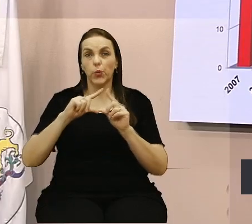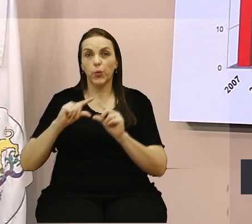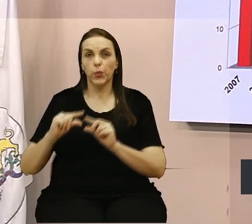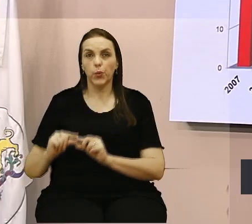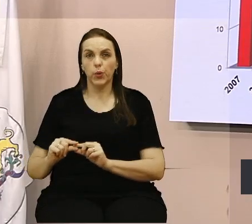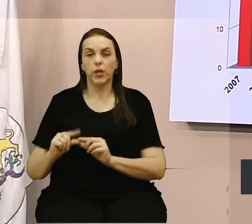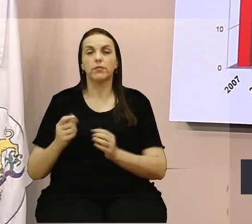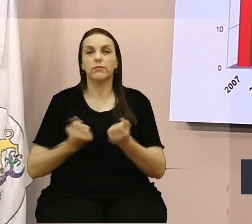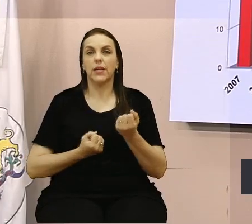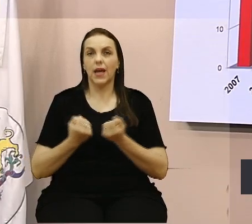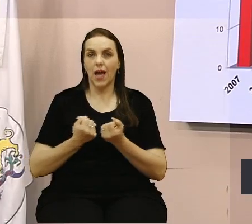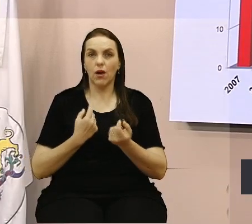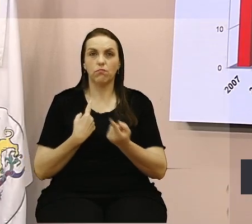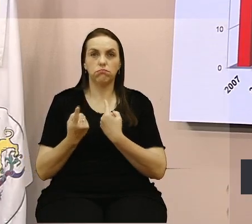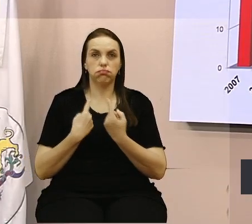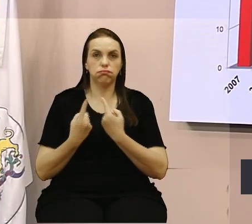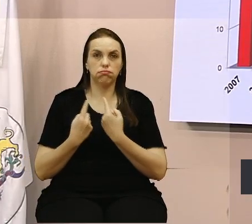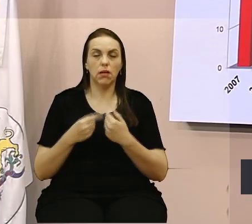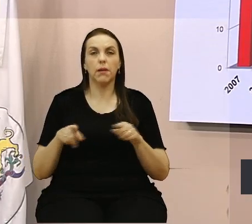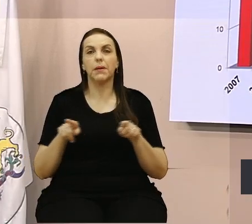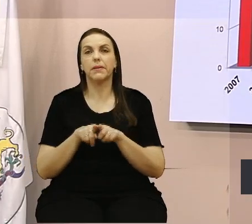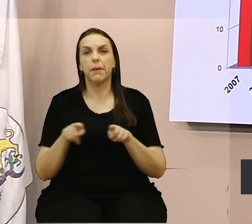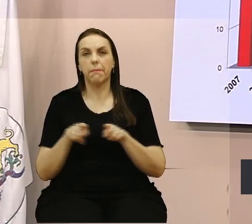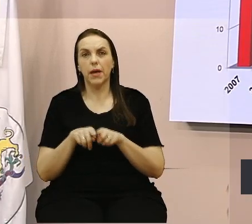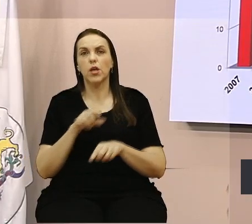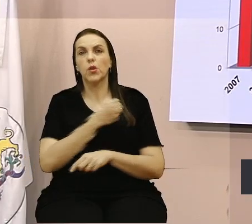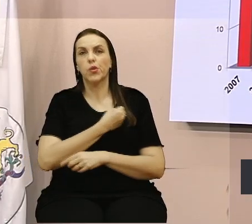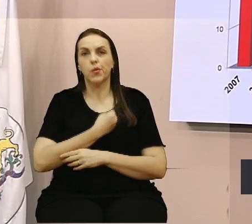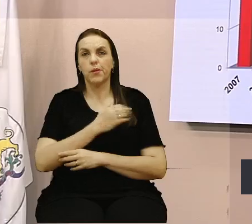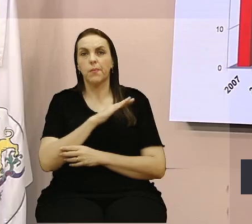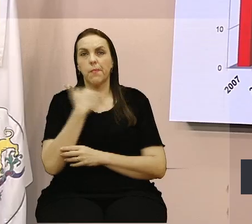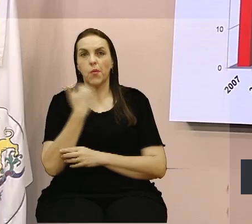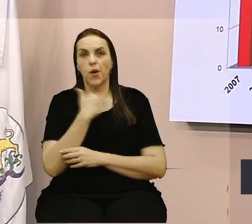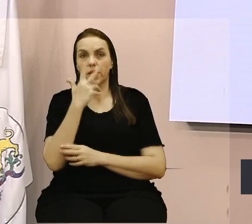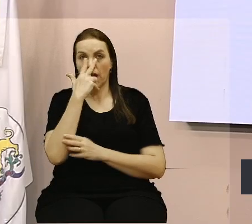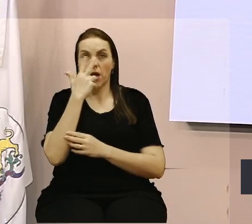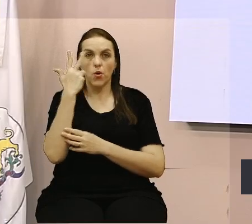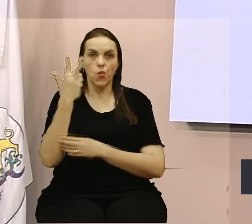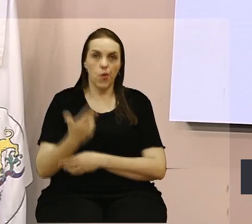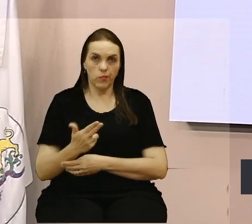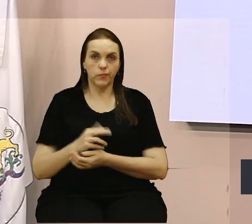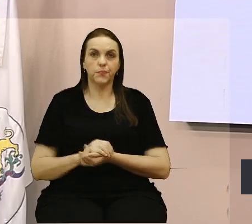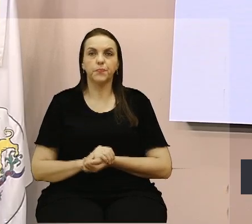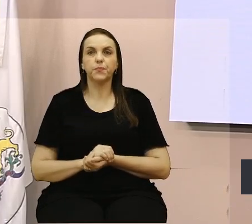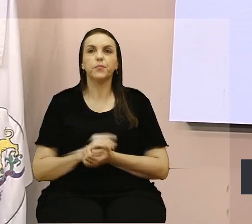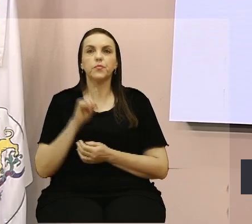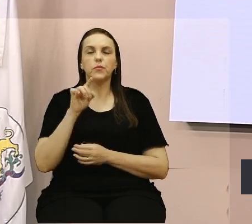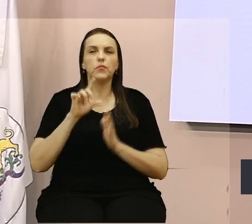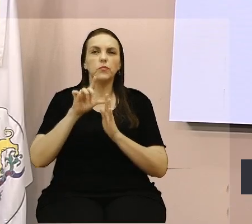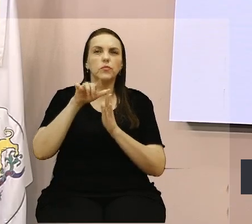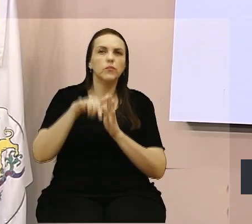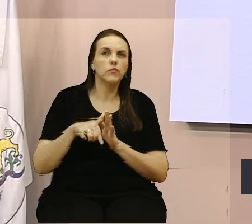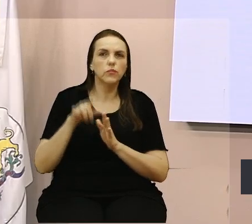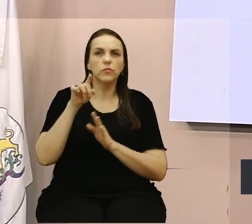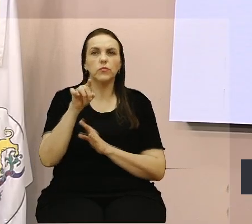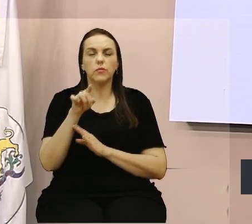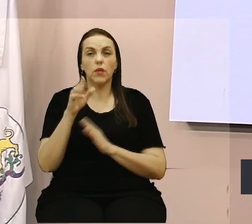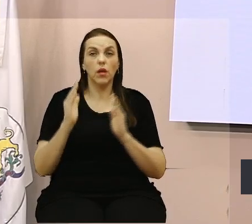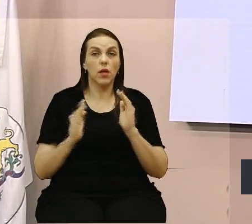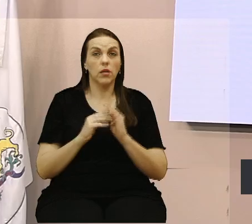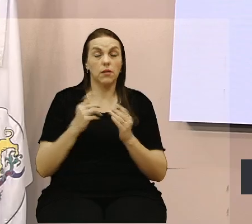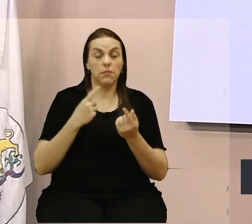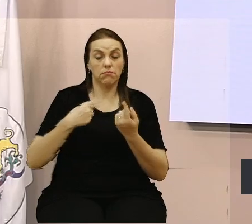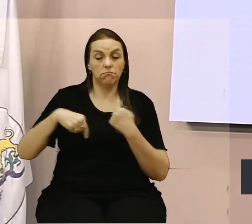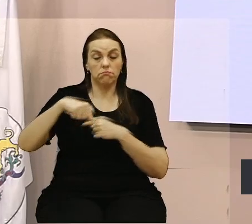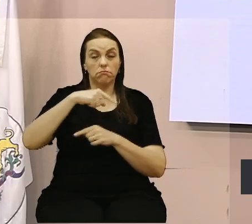número de veículos trafegando, mas o número de mortes continuou igual. Depois, dentro dessa filtragem, só no perímetro